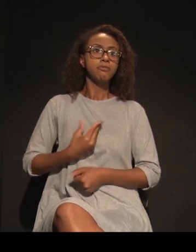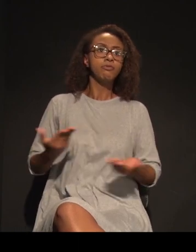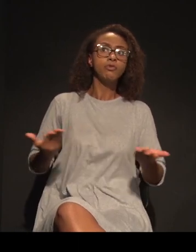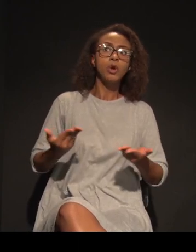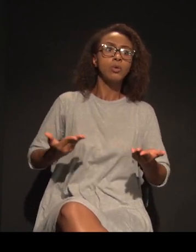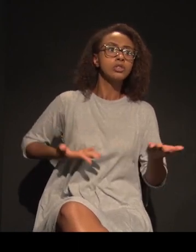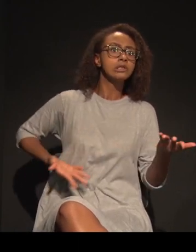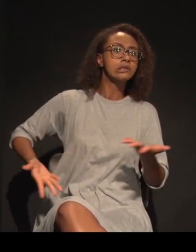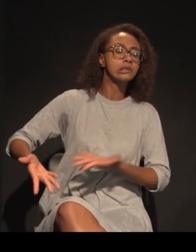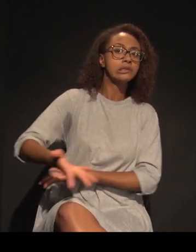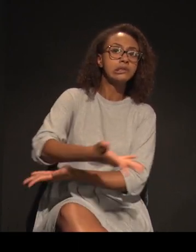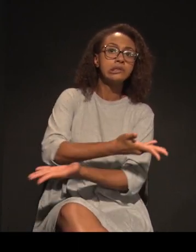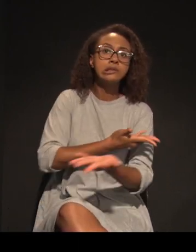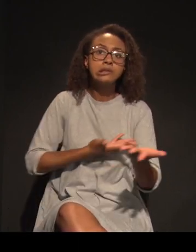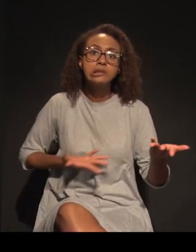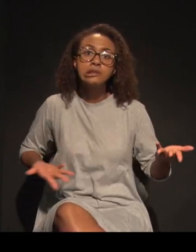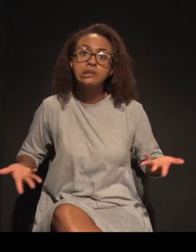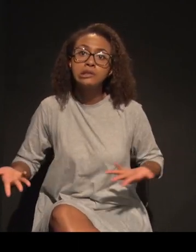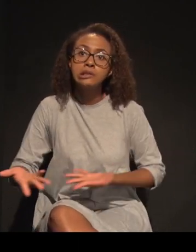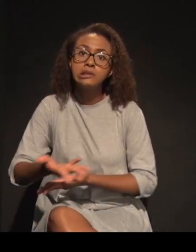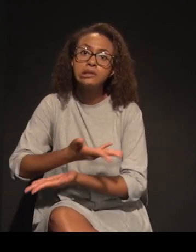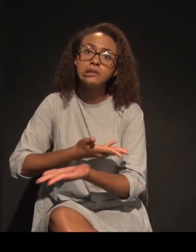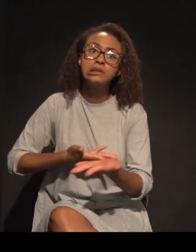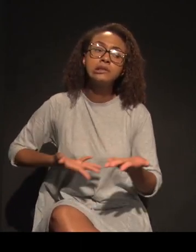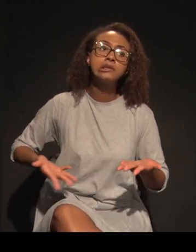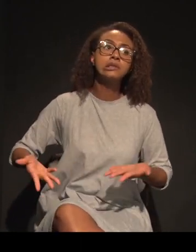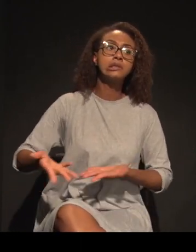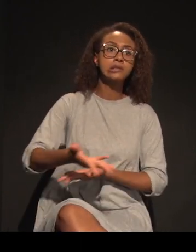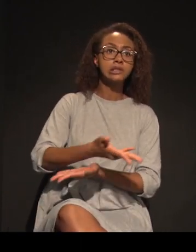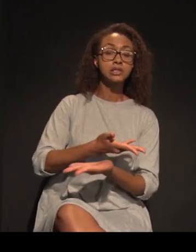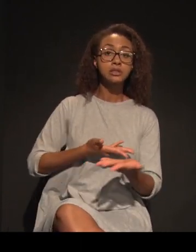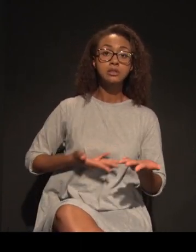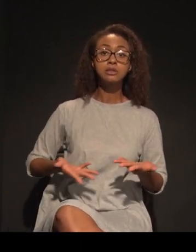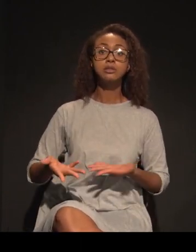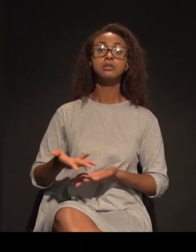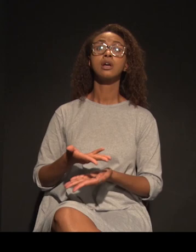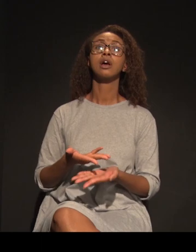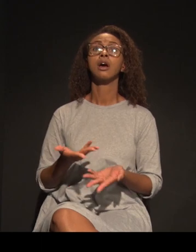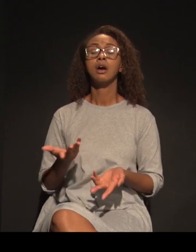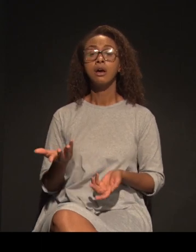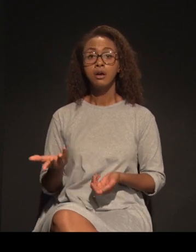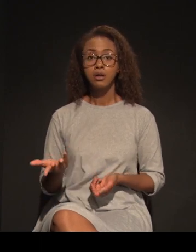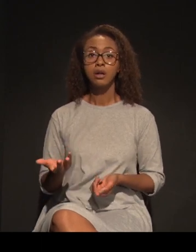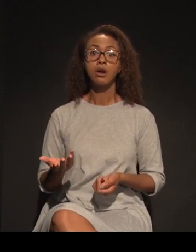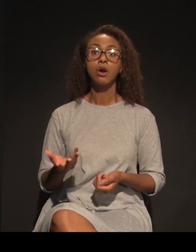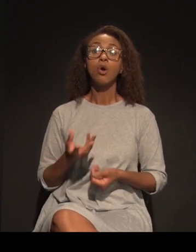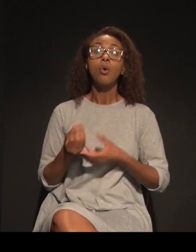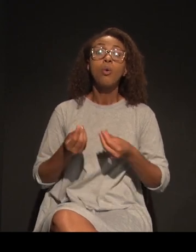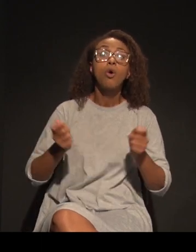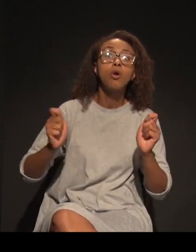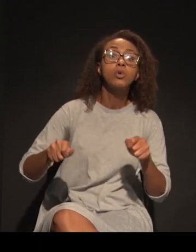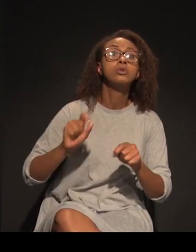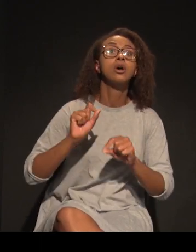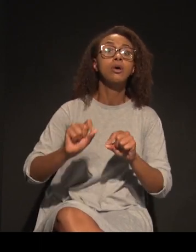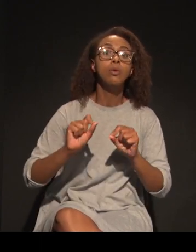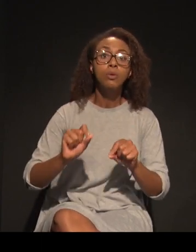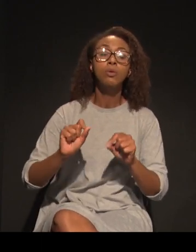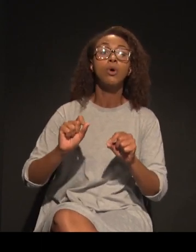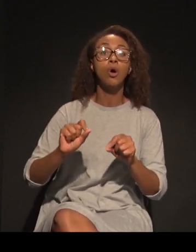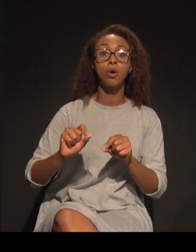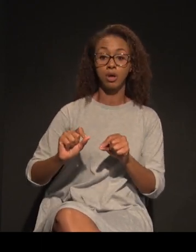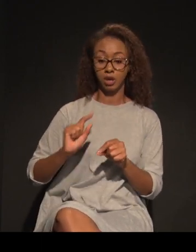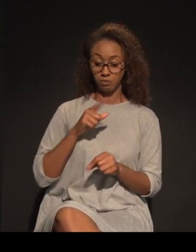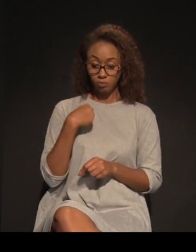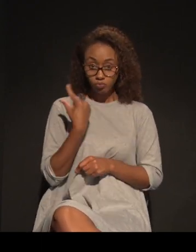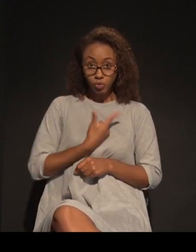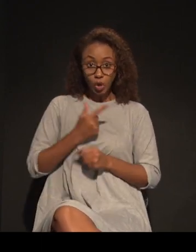gente está inserido como é que os nossos povos estão se se percebendo dentro disso a partir